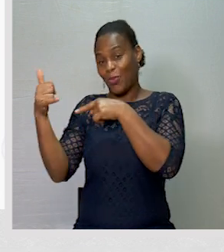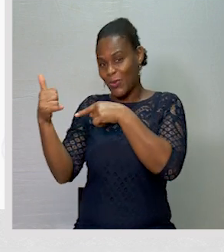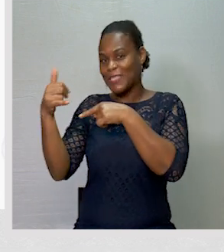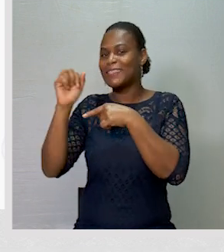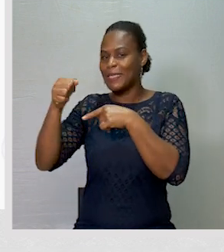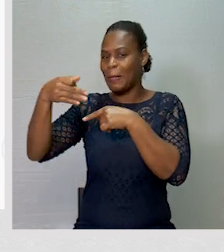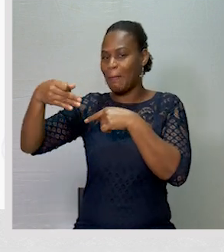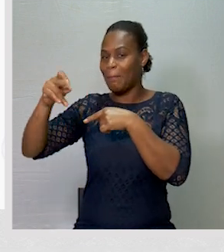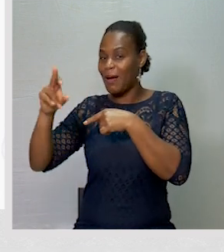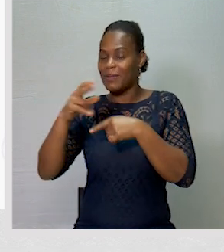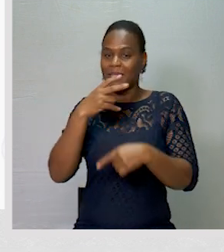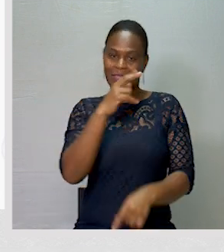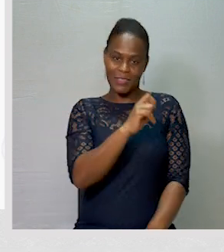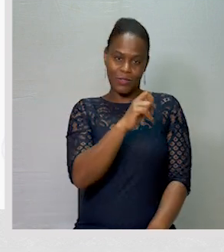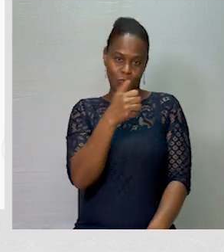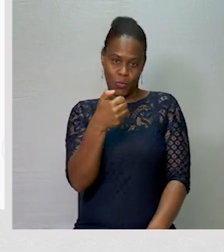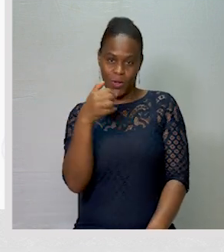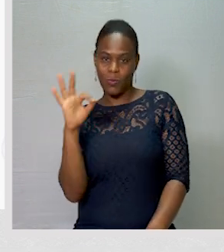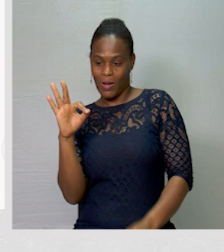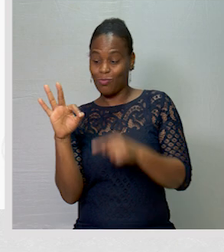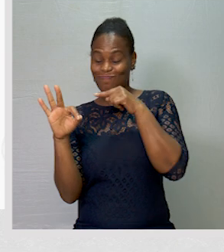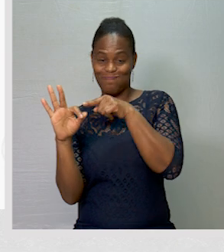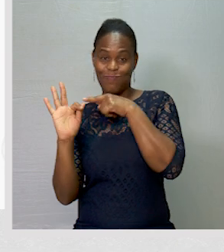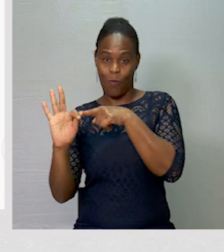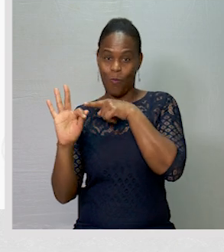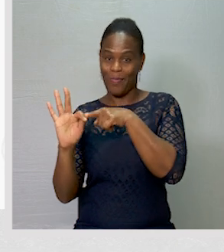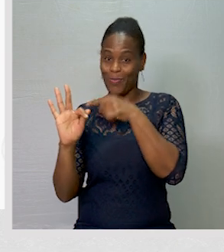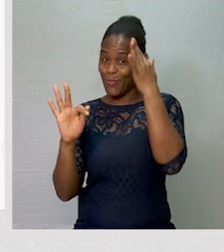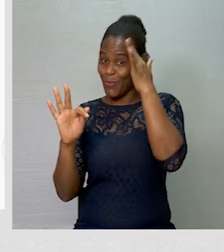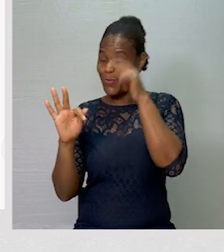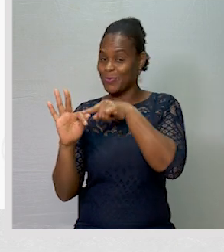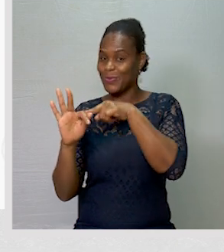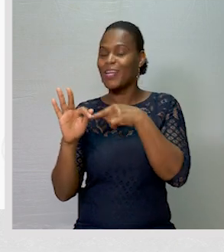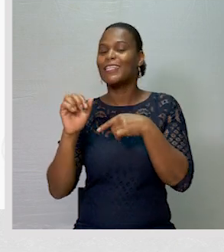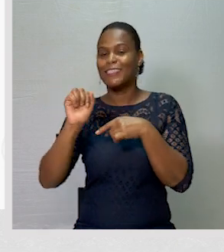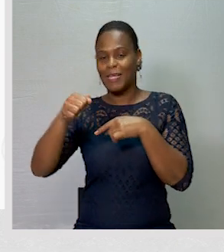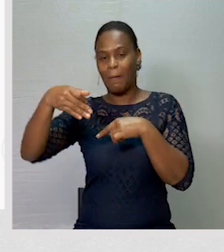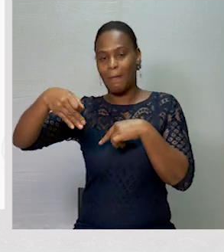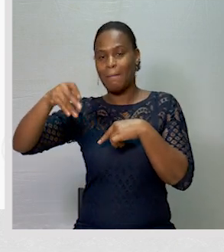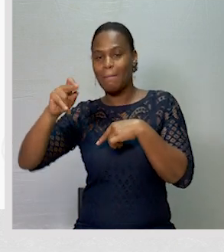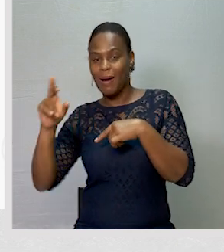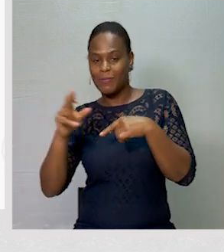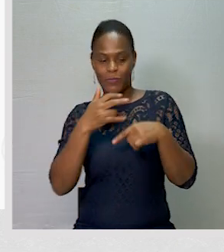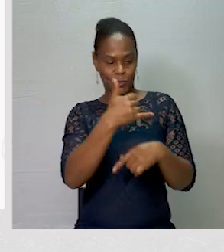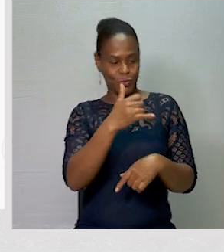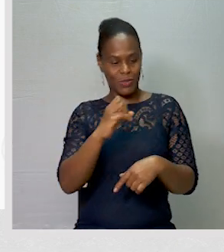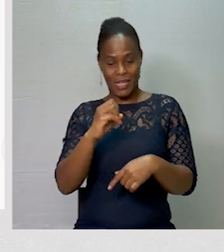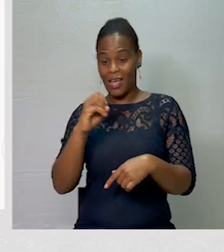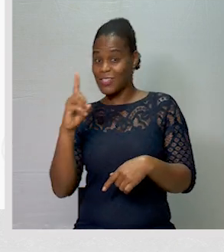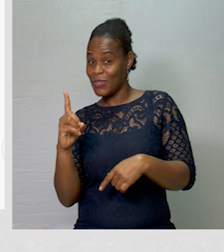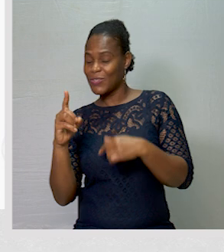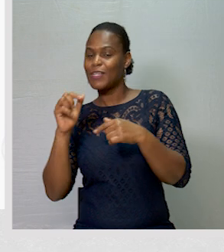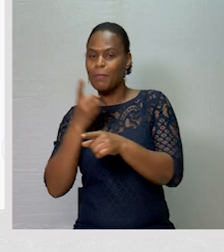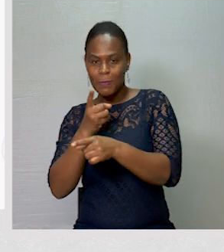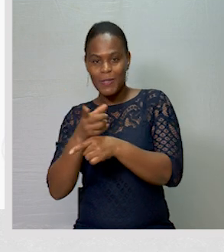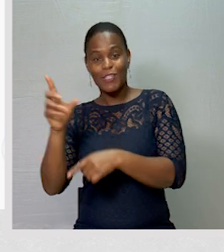é par. 354 também termina por 4, então é par, logo é par. 206, a